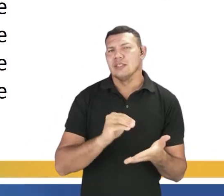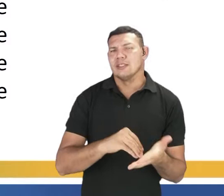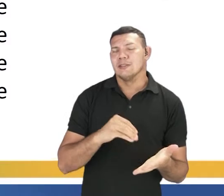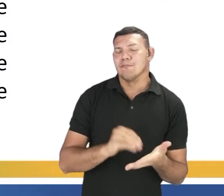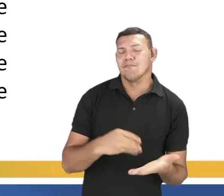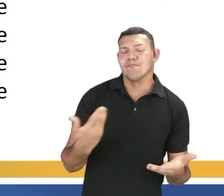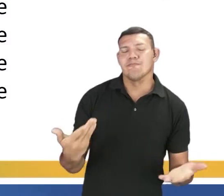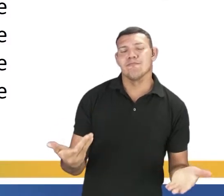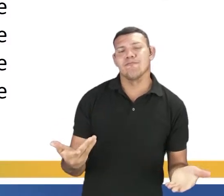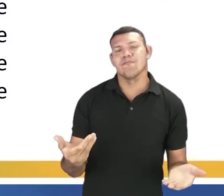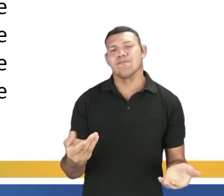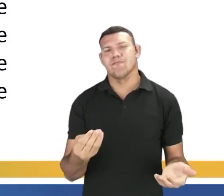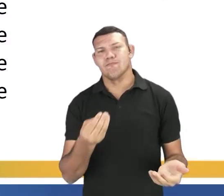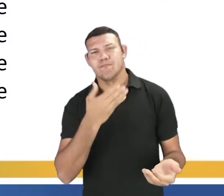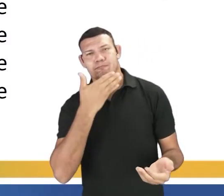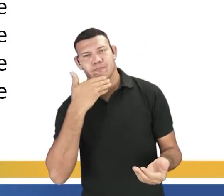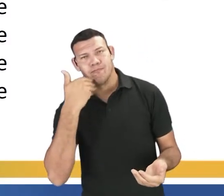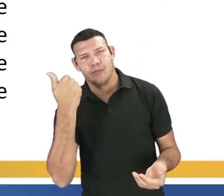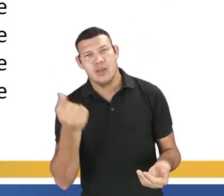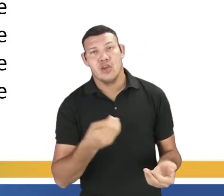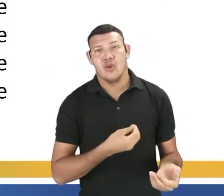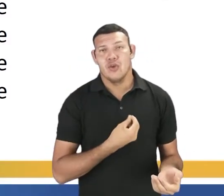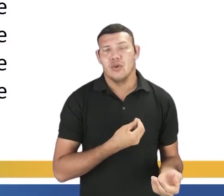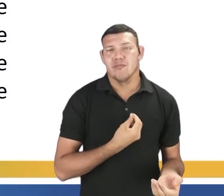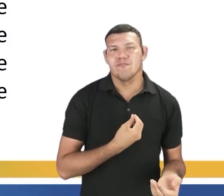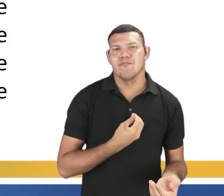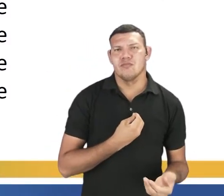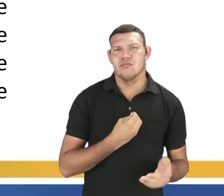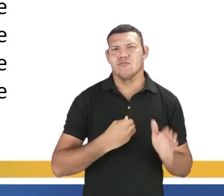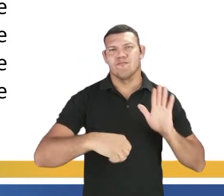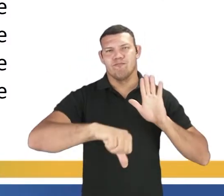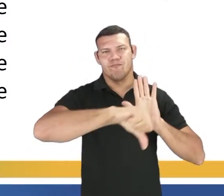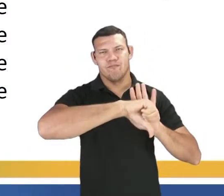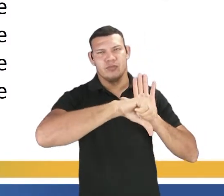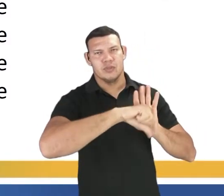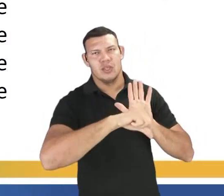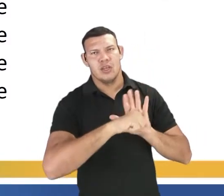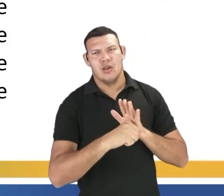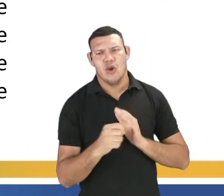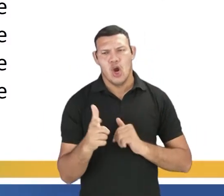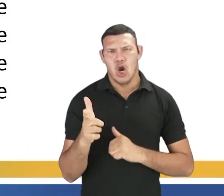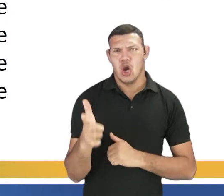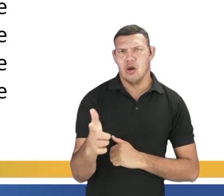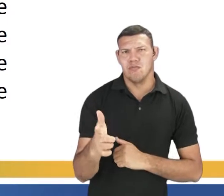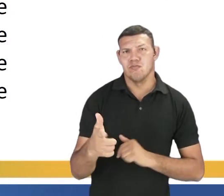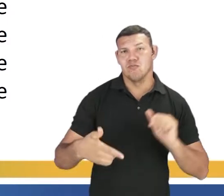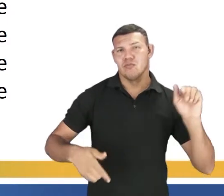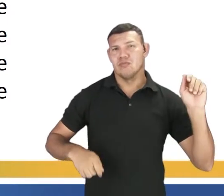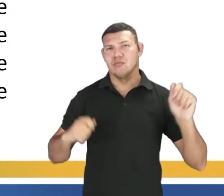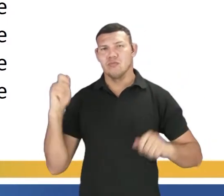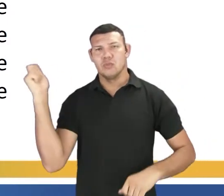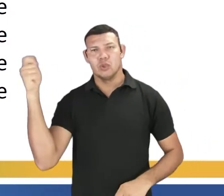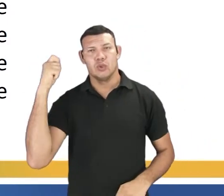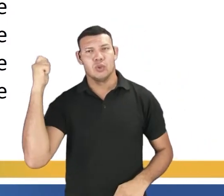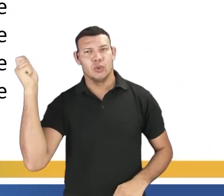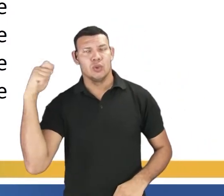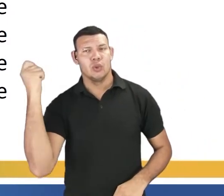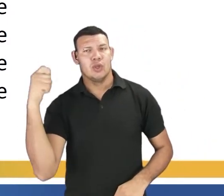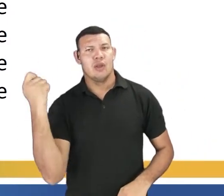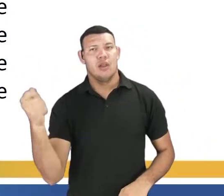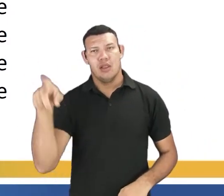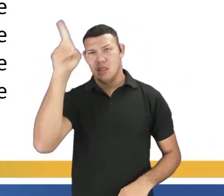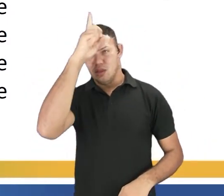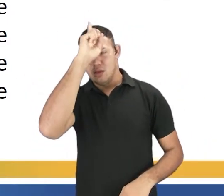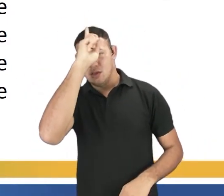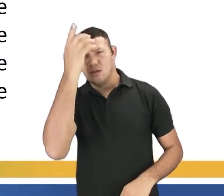perspectiva proporciona o surgimento do crime, de atividades ilícitas, como a prostituição de adultos e crianças,